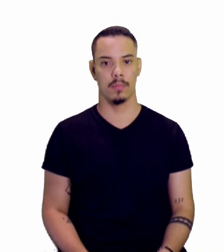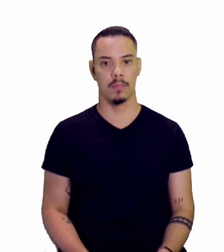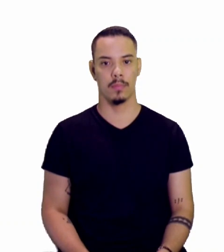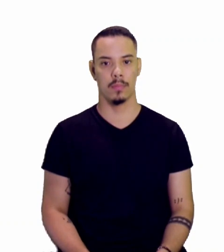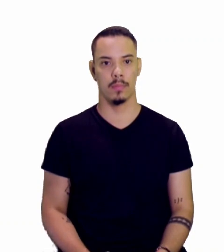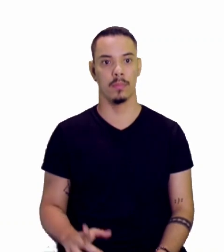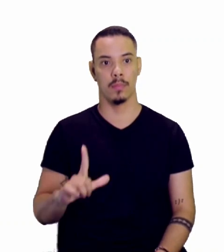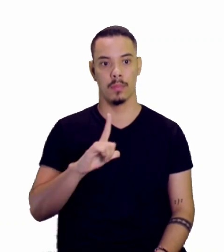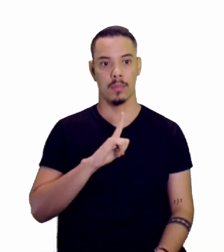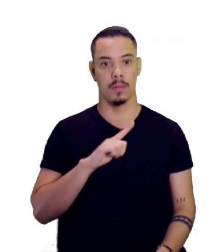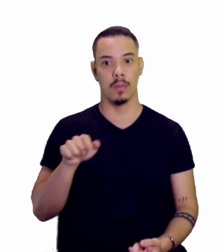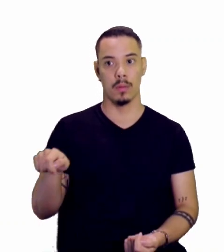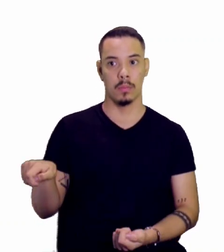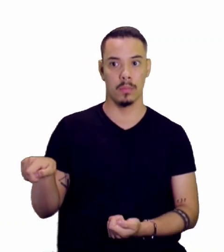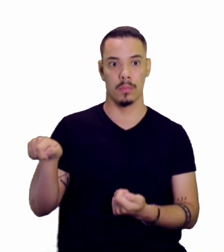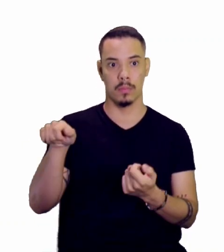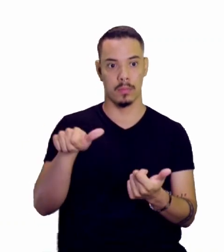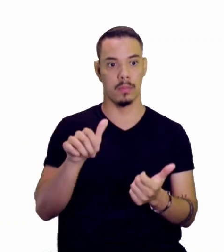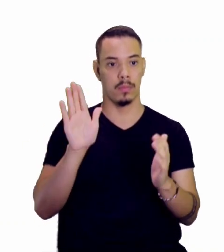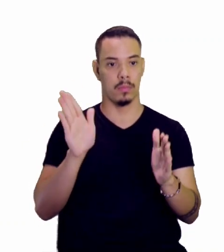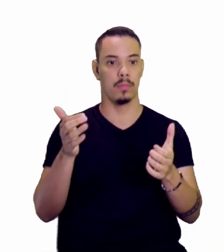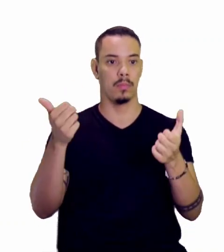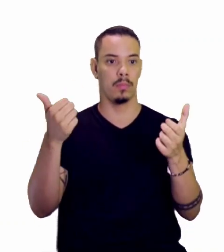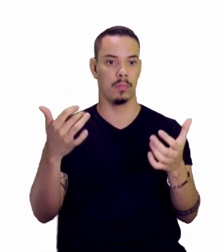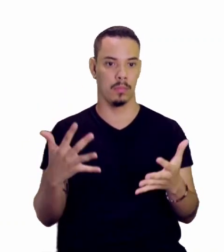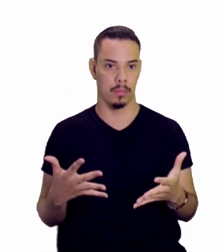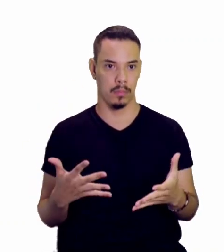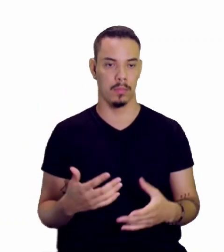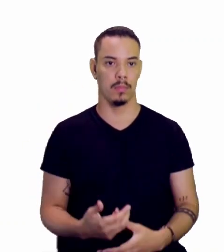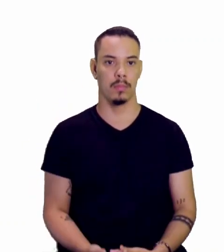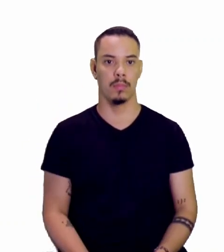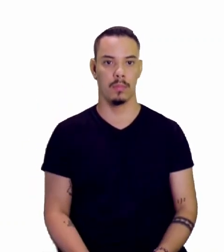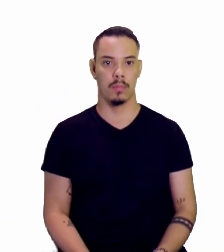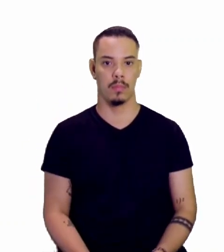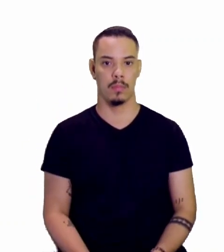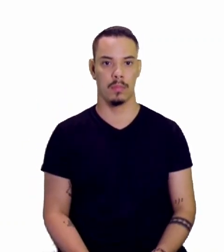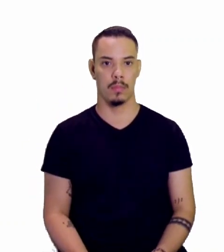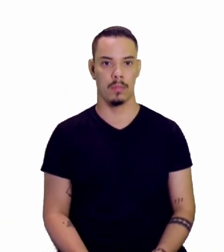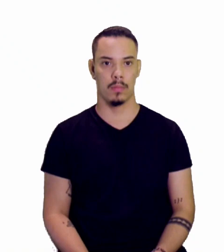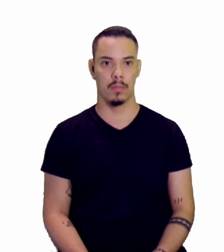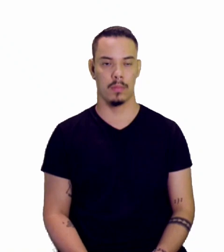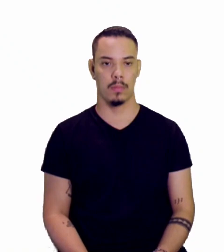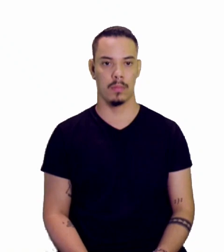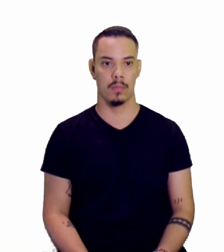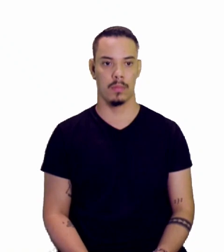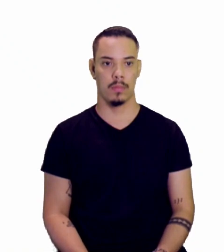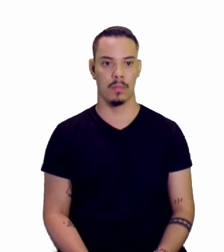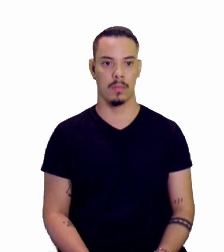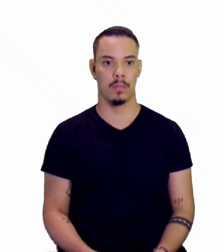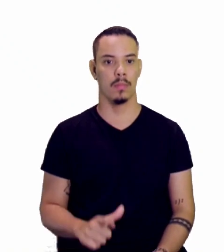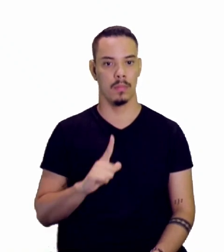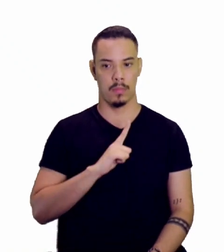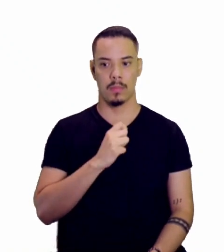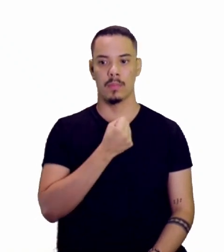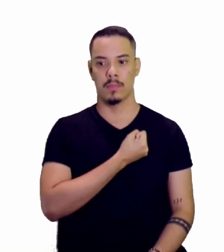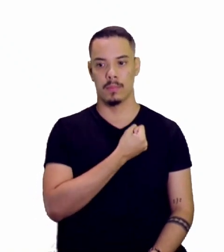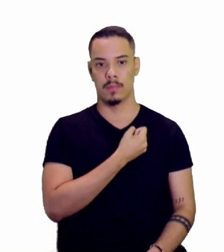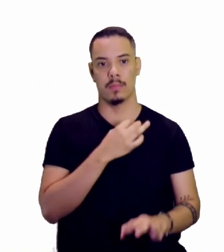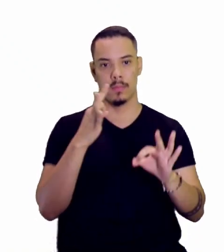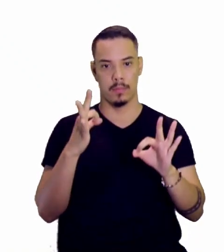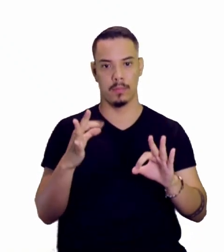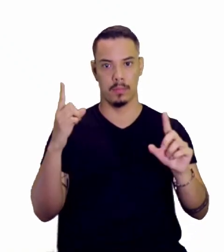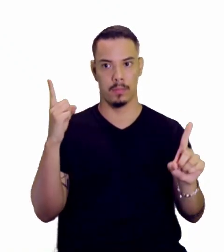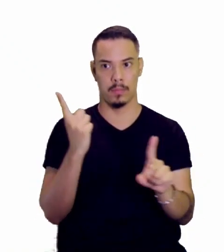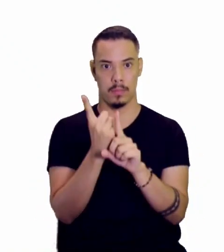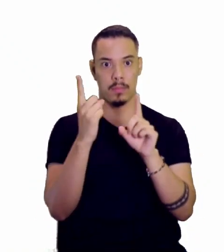da primeira que a gente já falou, né? Que no caso é a esquerda, pessoal, olha só, aqui tem os valores, certo? Para poder ser encontrado